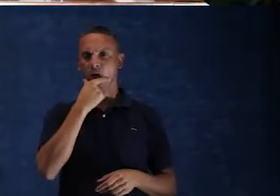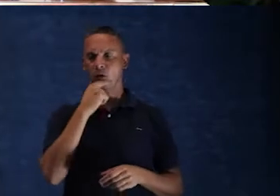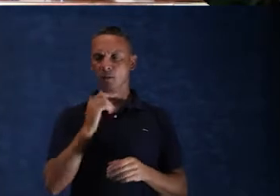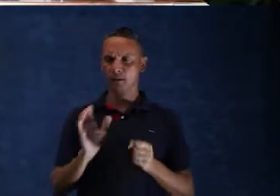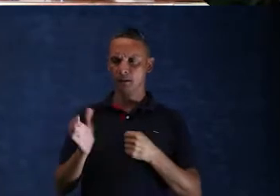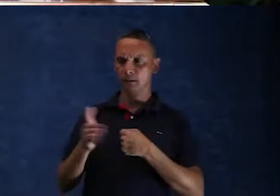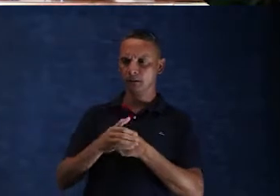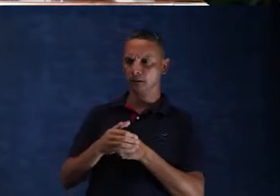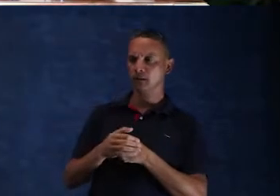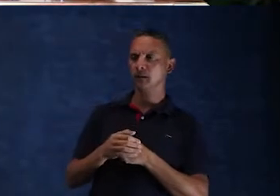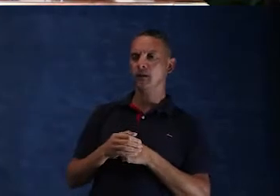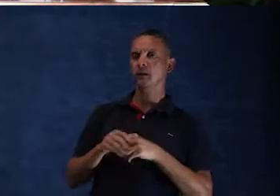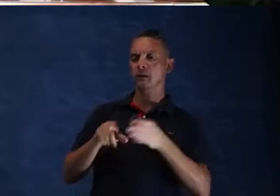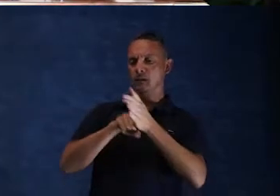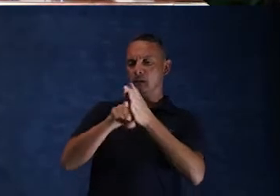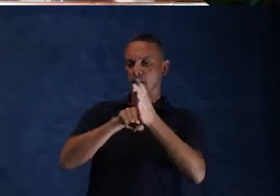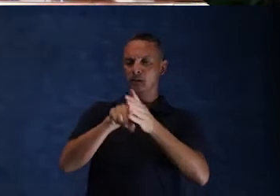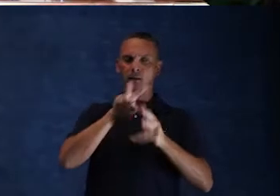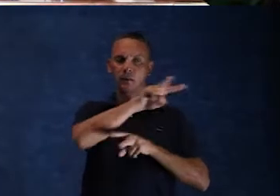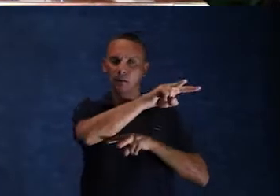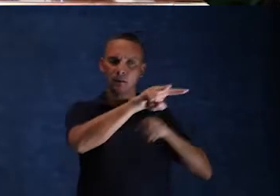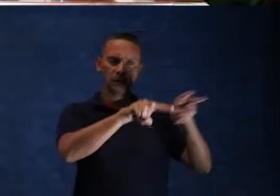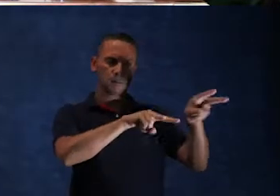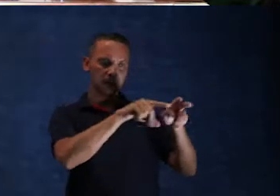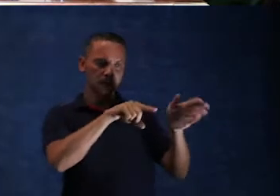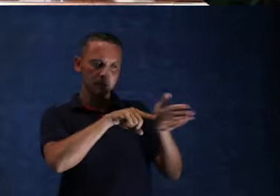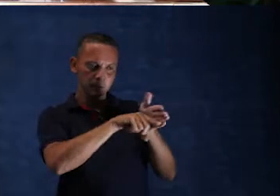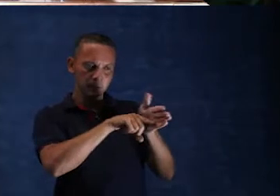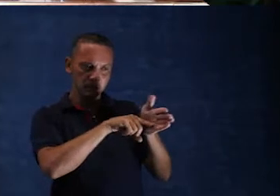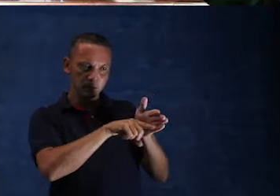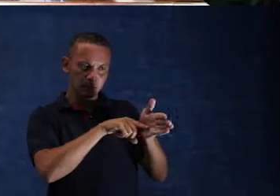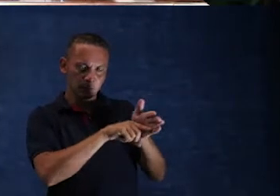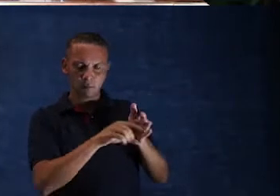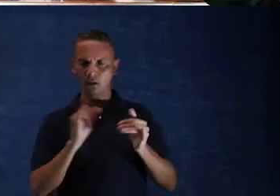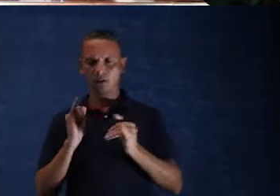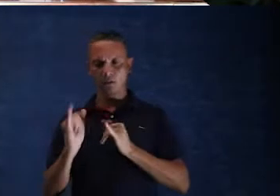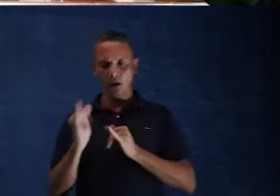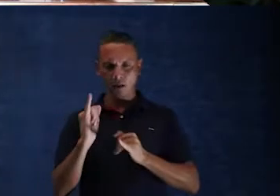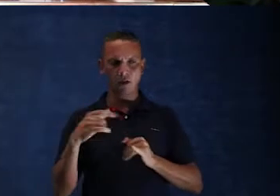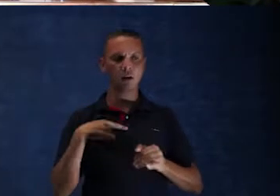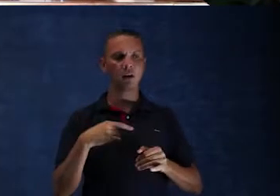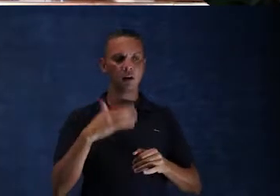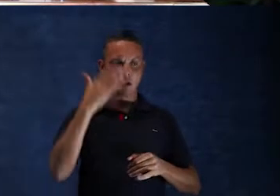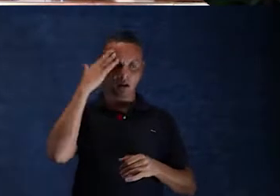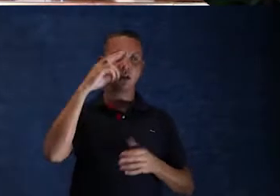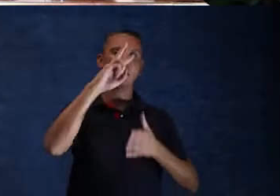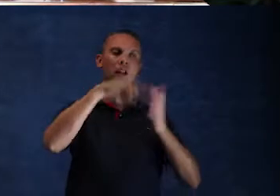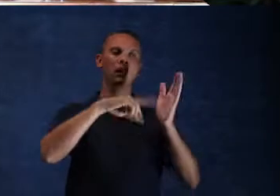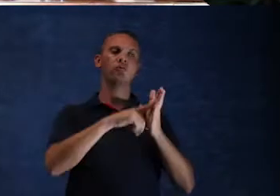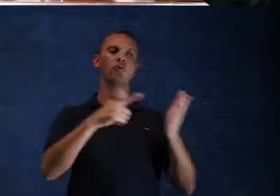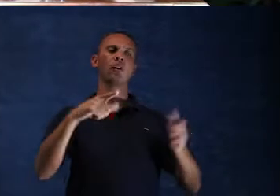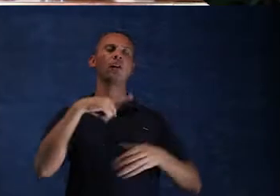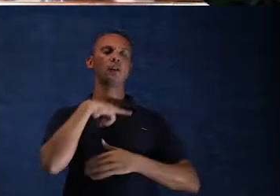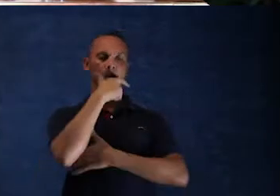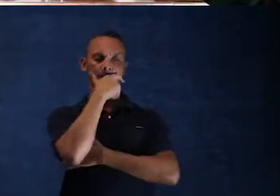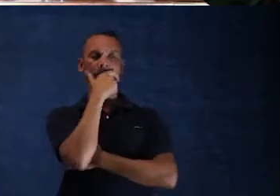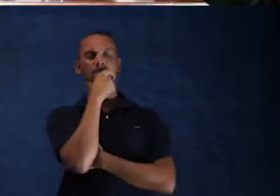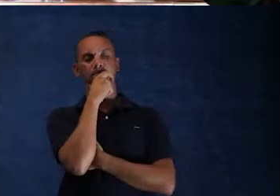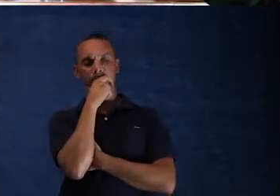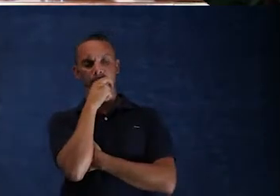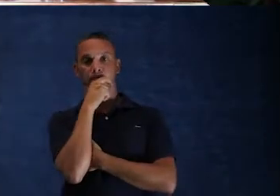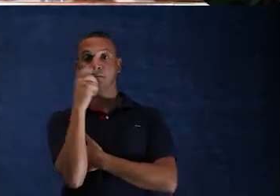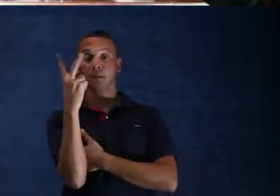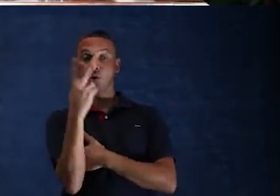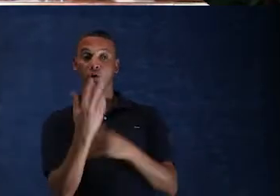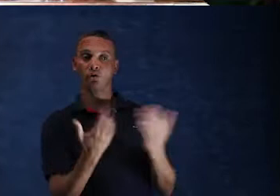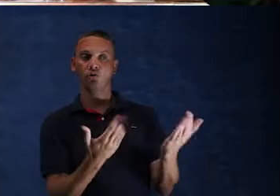da vítima, Alírio Cobra fica a par de uma versão dos fatos que ele havia lido também nos jornais. Apesar de 2